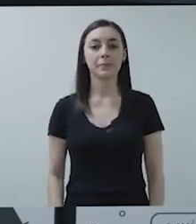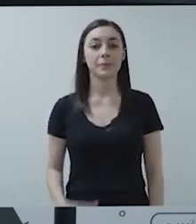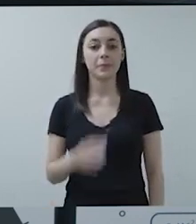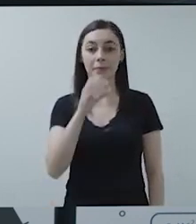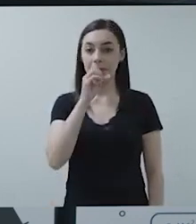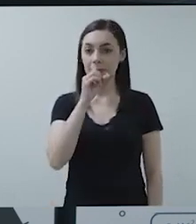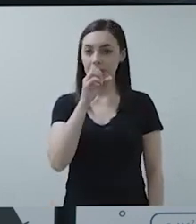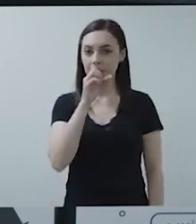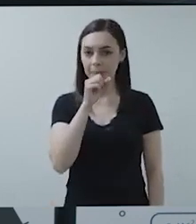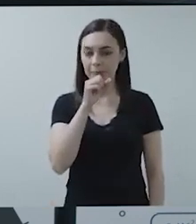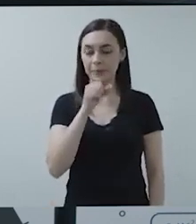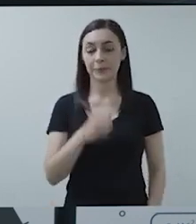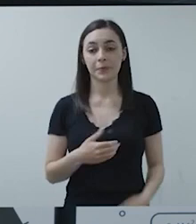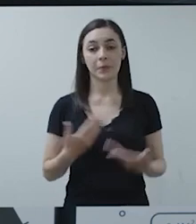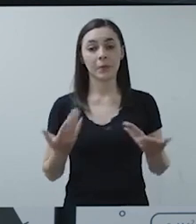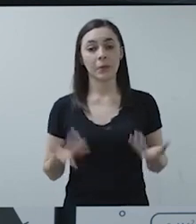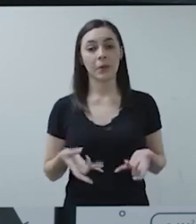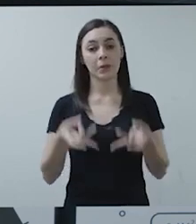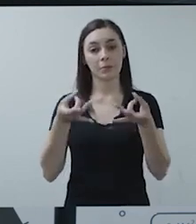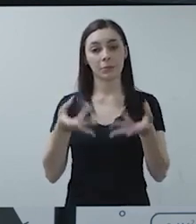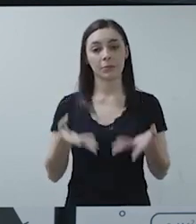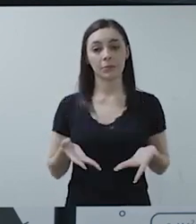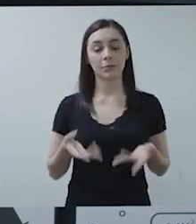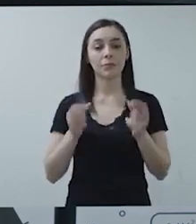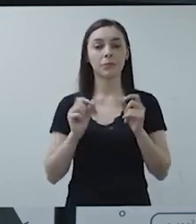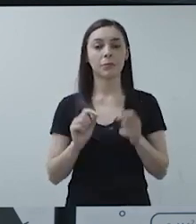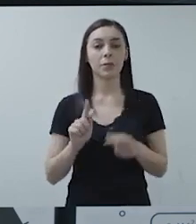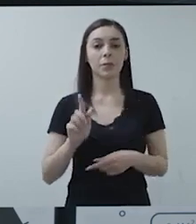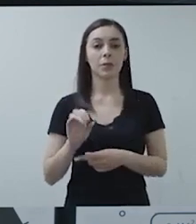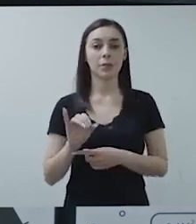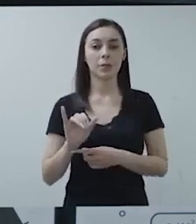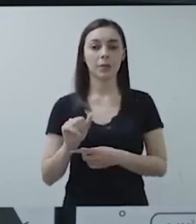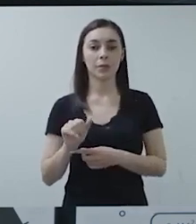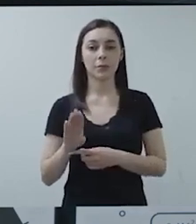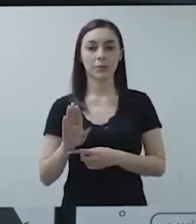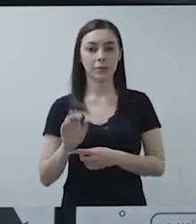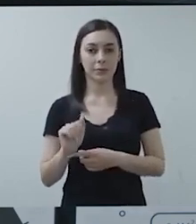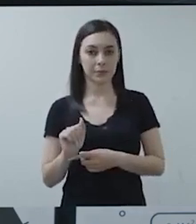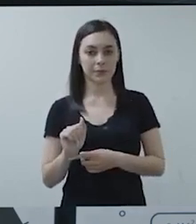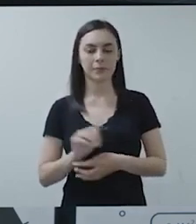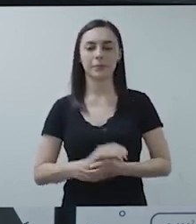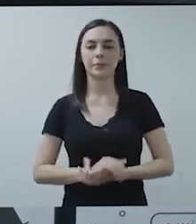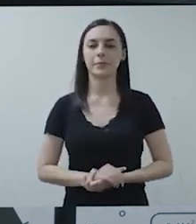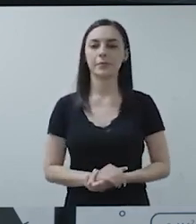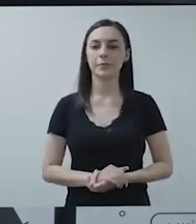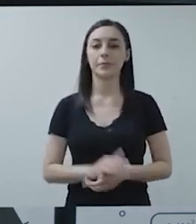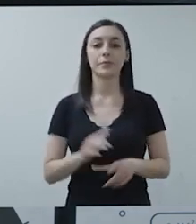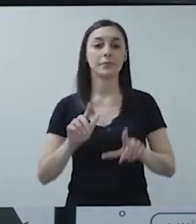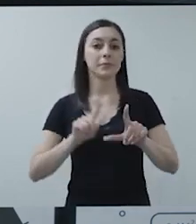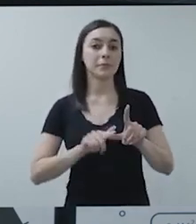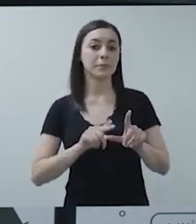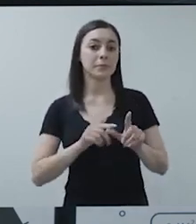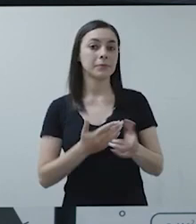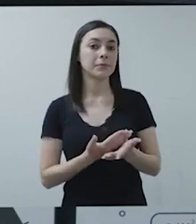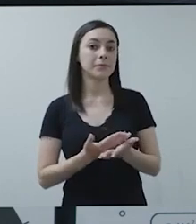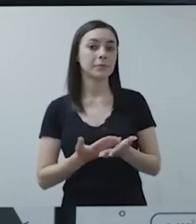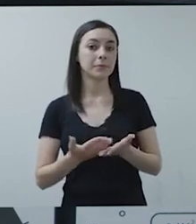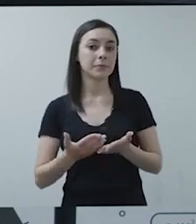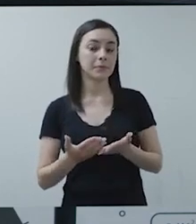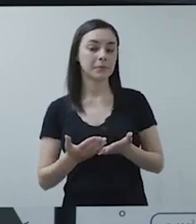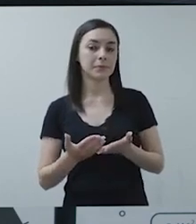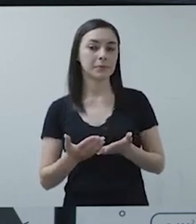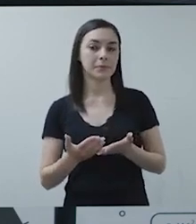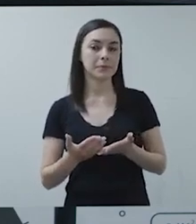laranja. Então, sobrou aqui a goiaba, que começa com a